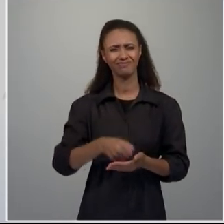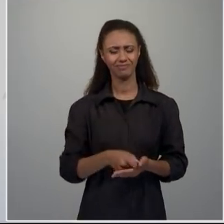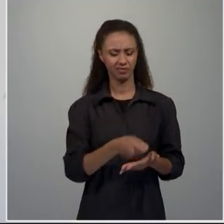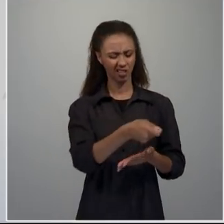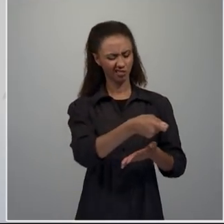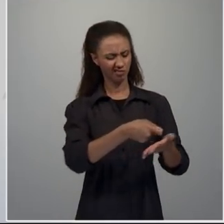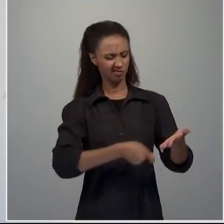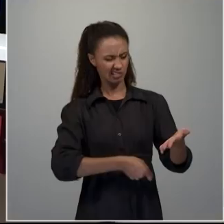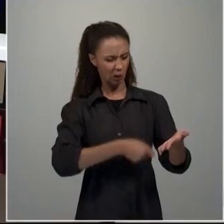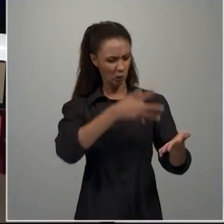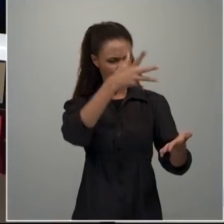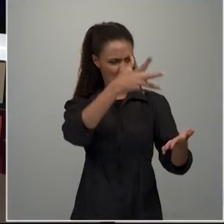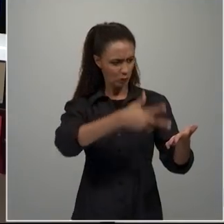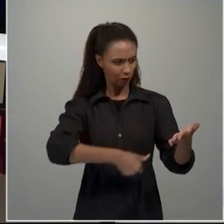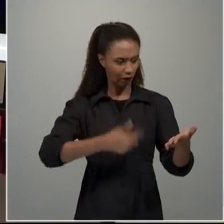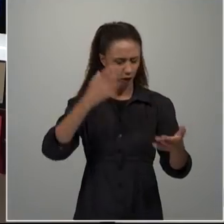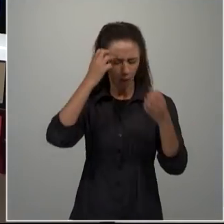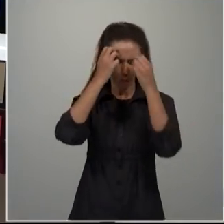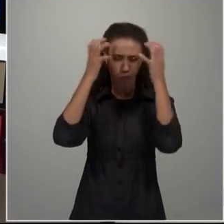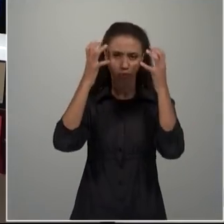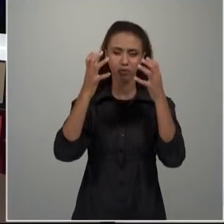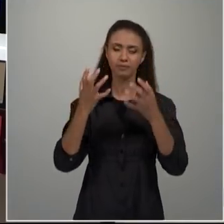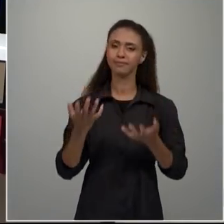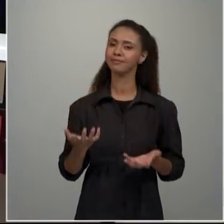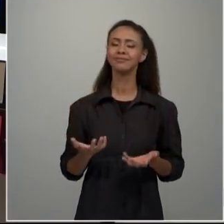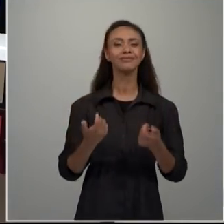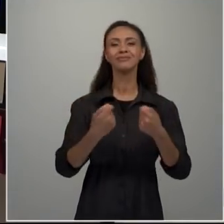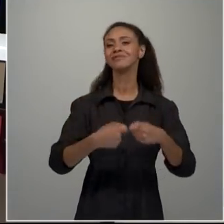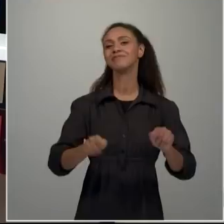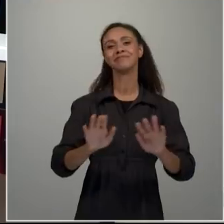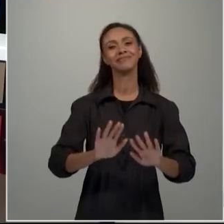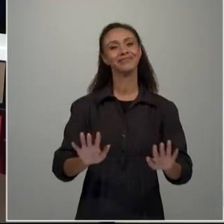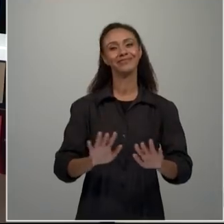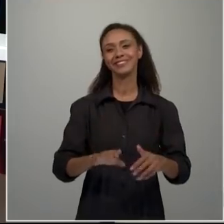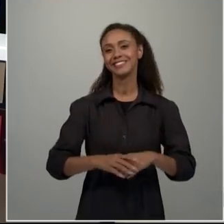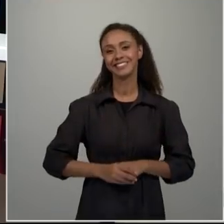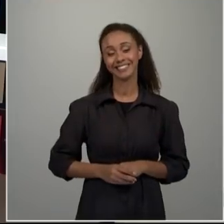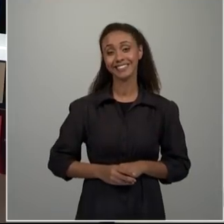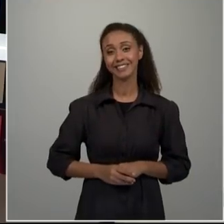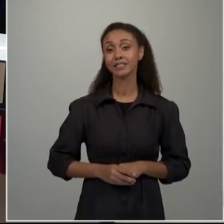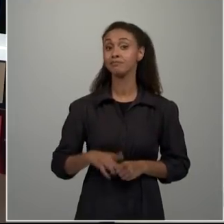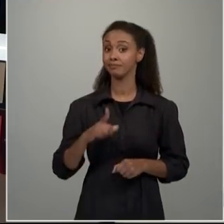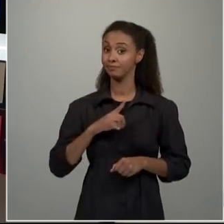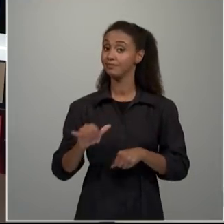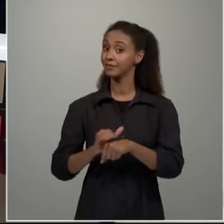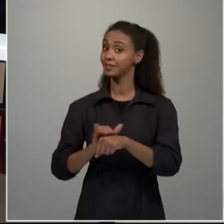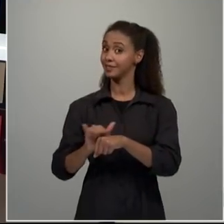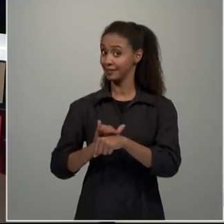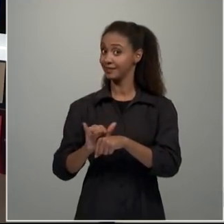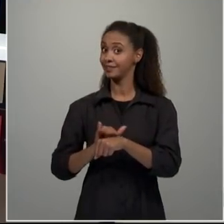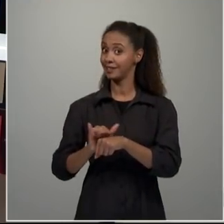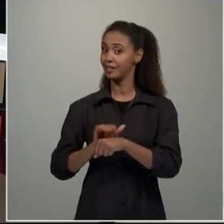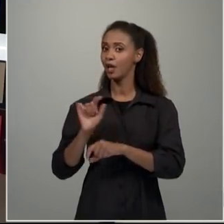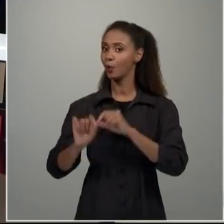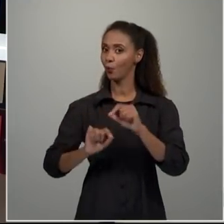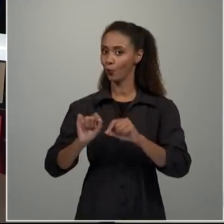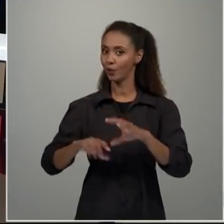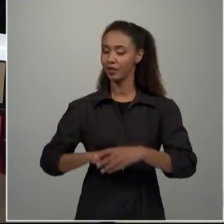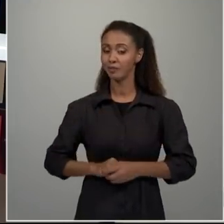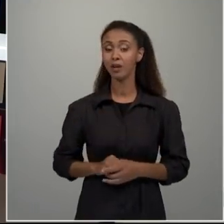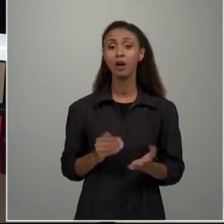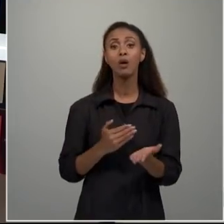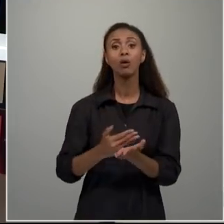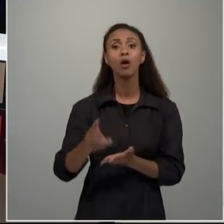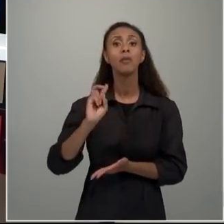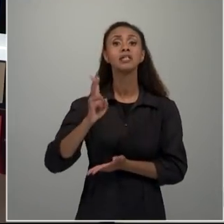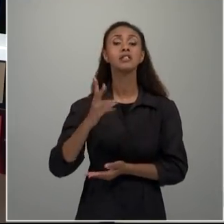é preciso ficar louco e sido contudo isso não você não precisa vamos usar as estratégias e quais são as estratégias a gente começa sempre